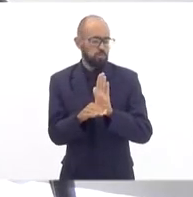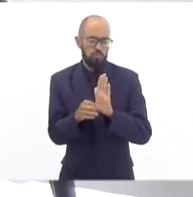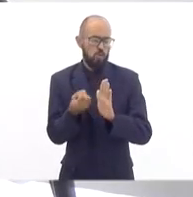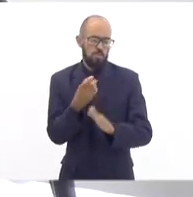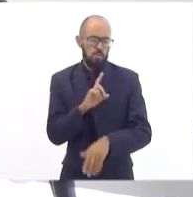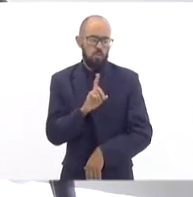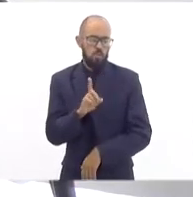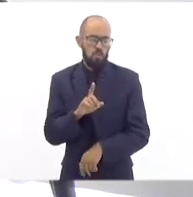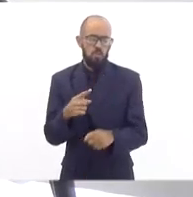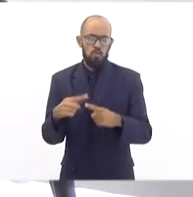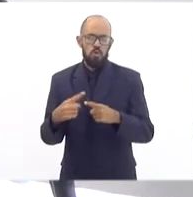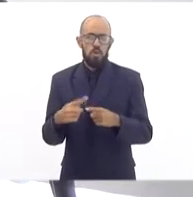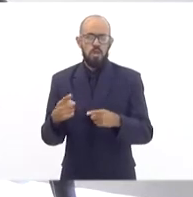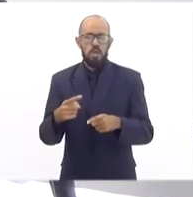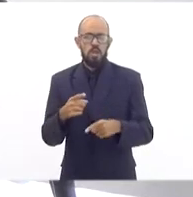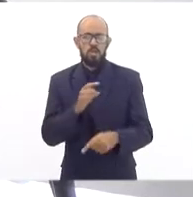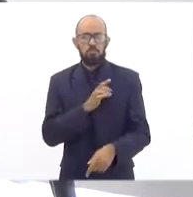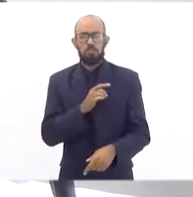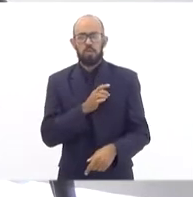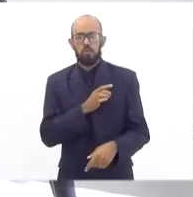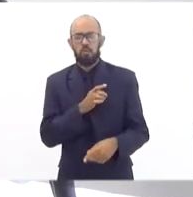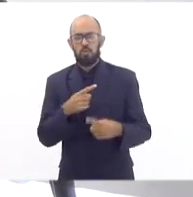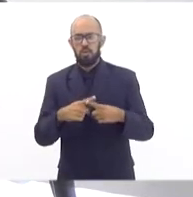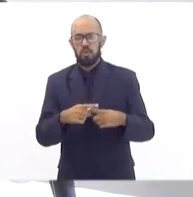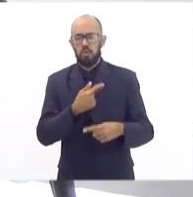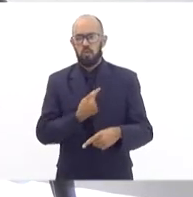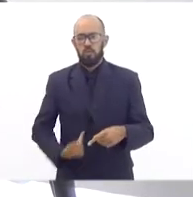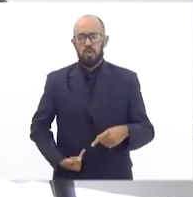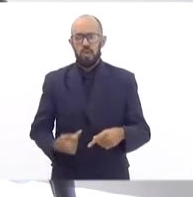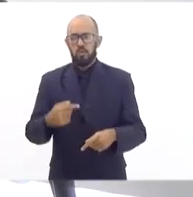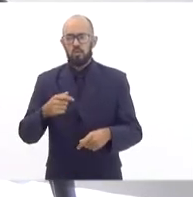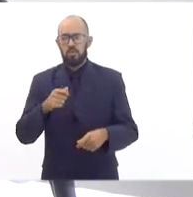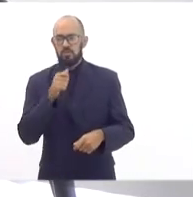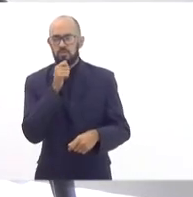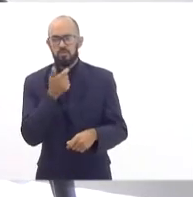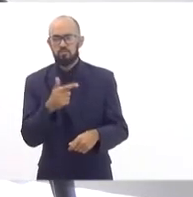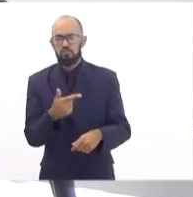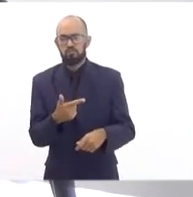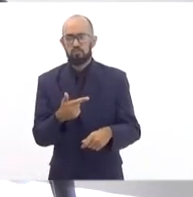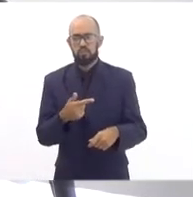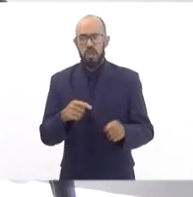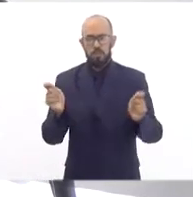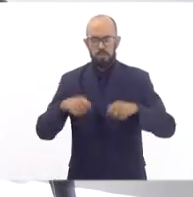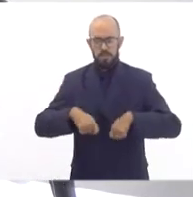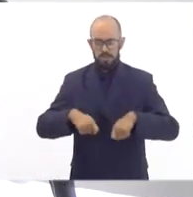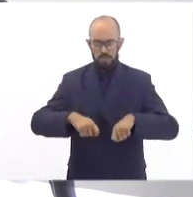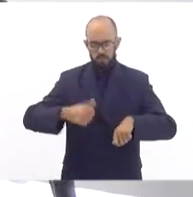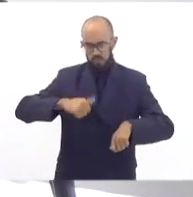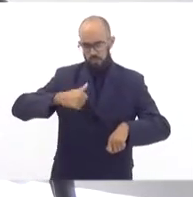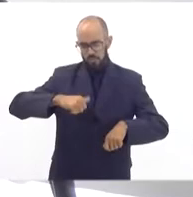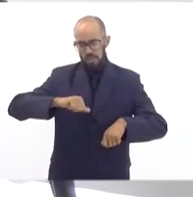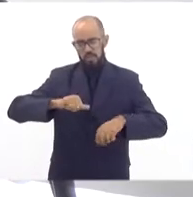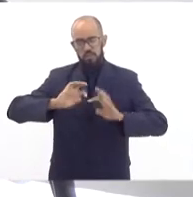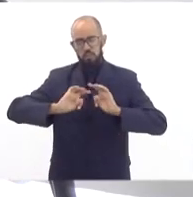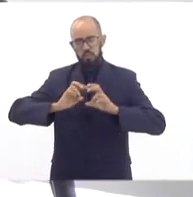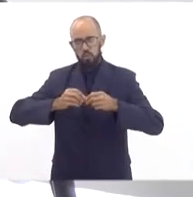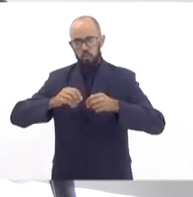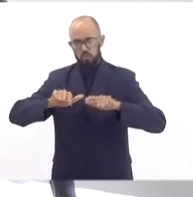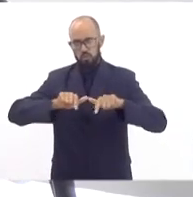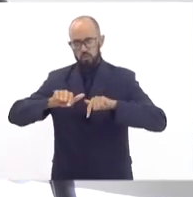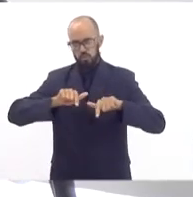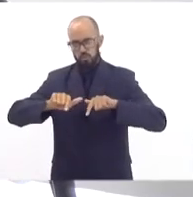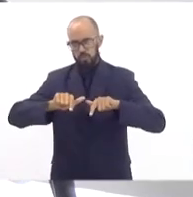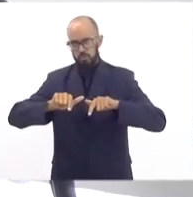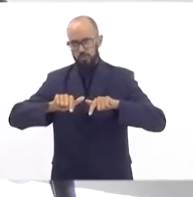temerário, porque assim, o governo não tinha ainda condições de fazer uma avaliação, Luiz Paulo, né, do conjunto da obra, do serviço, ainda tinha